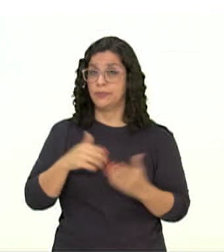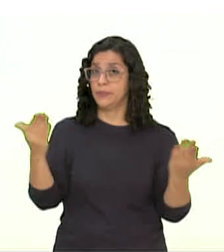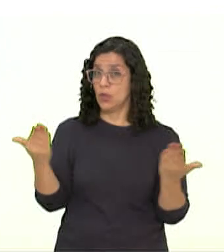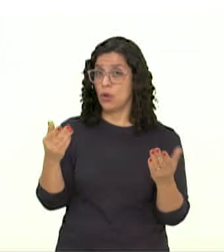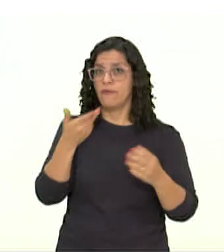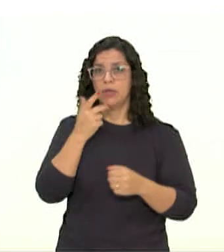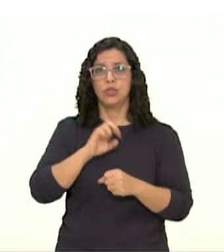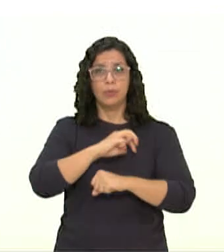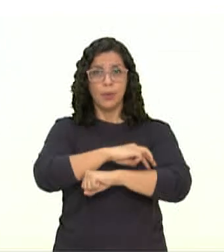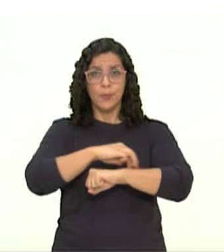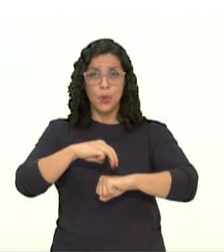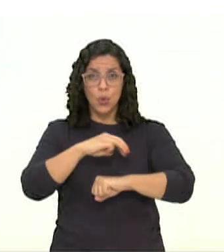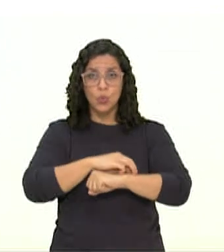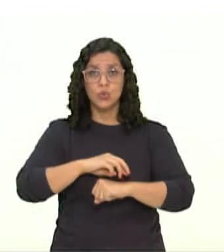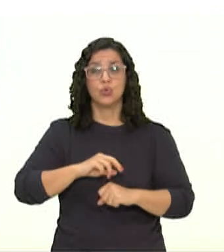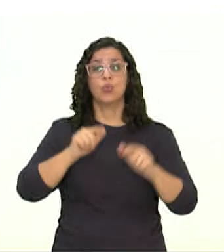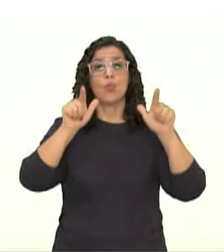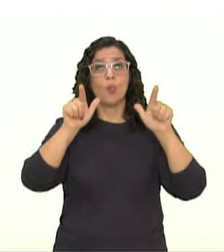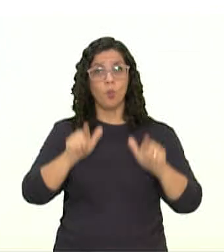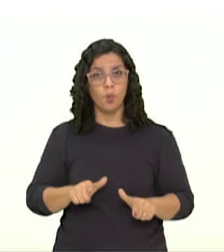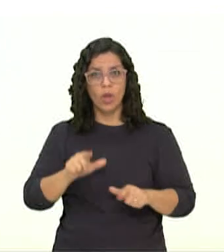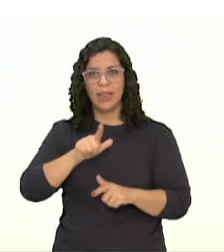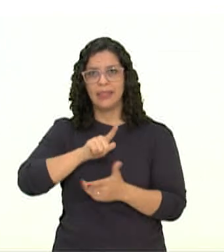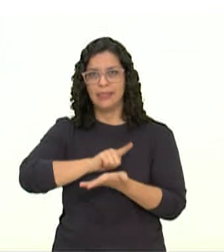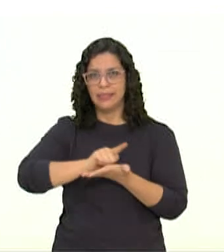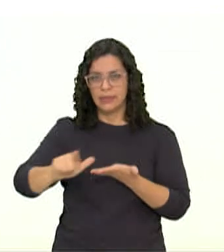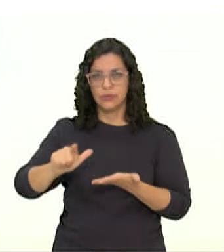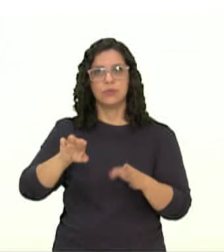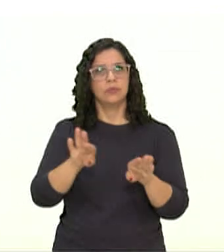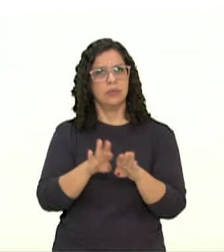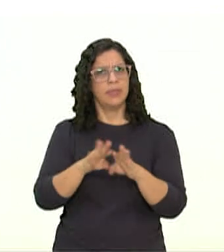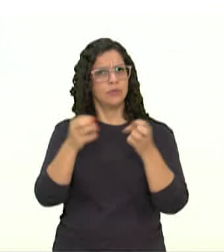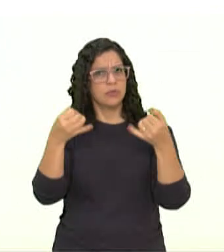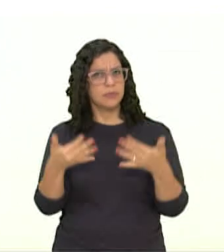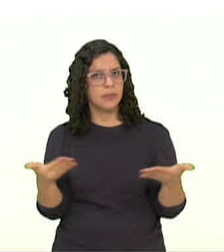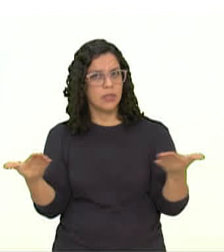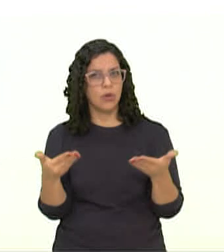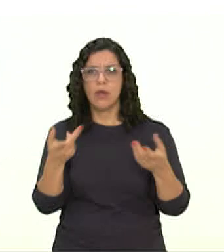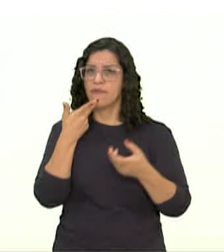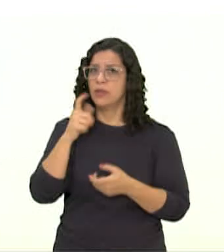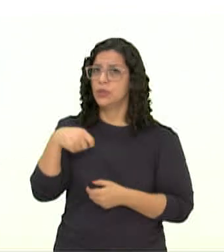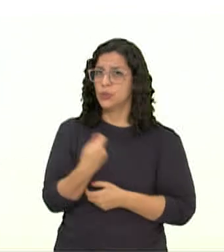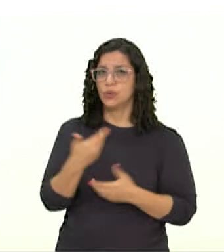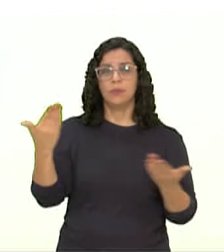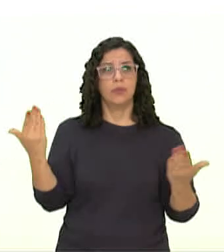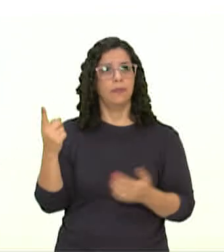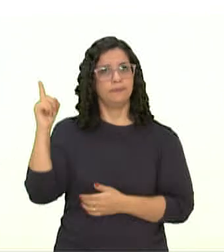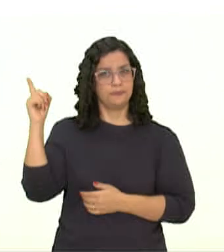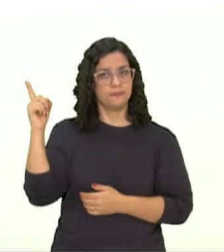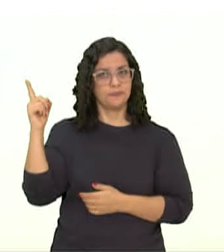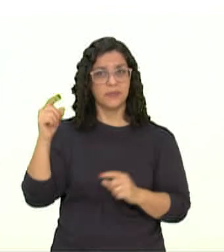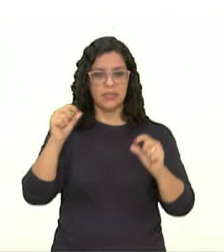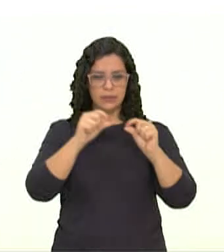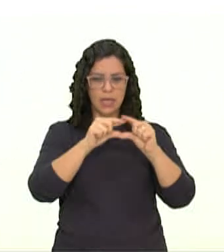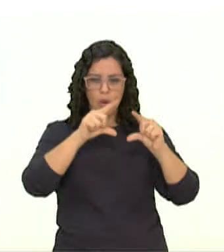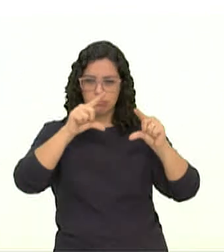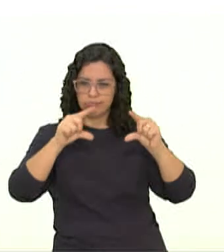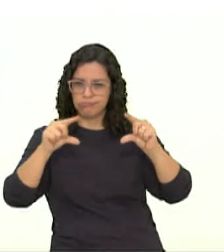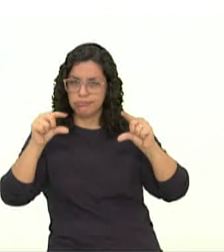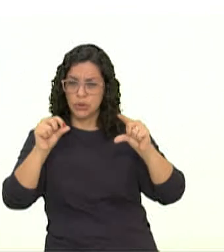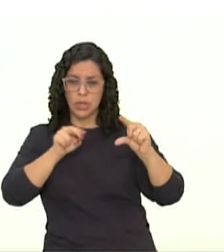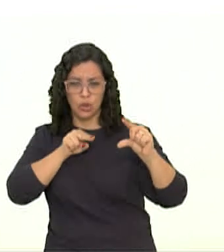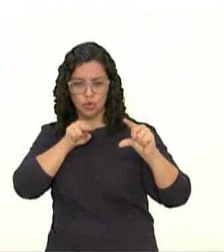Tecido muscular não estriado ou liso, aquilo que a gente já falou ali, né, também anteriormente, né? As células são longas, né?